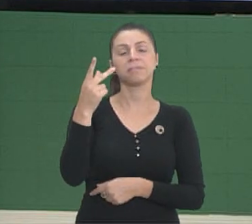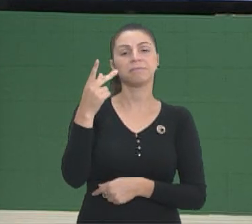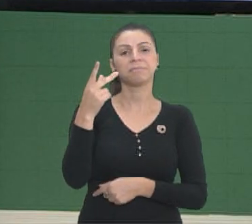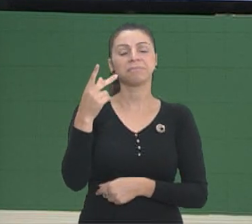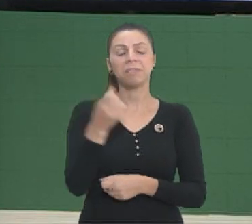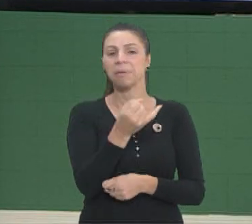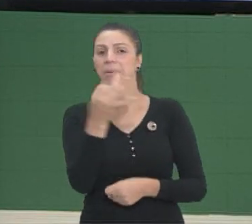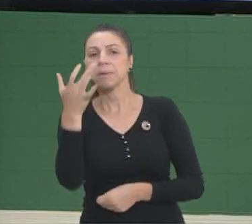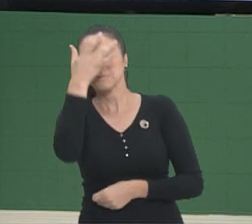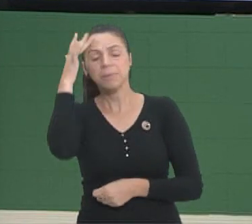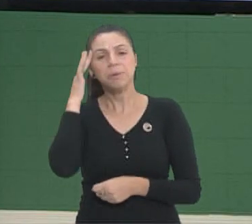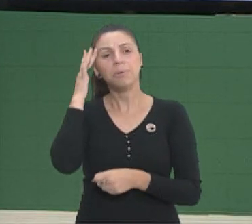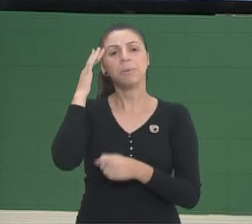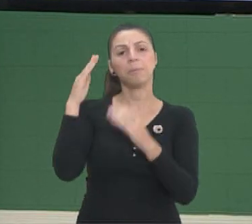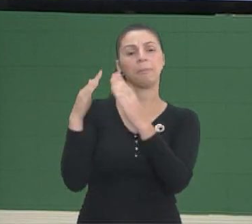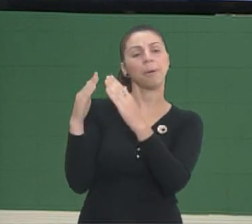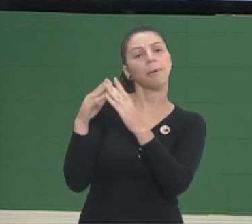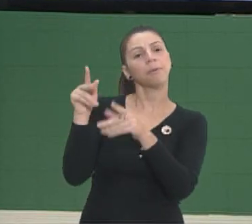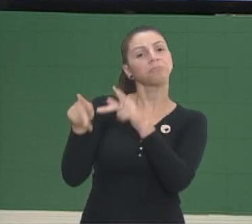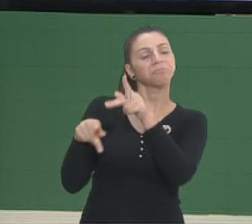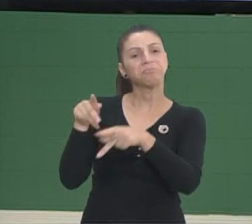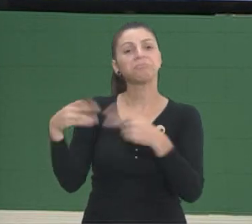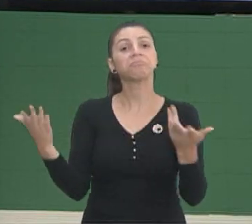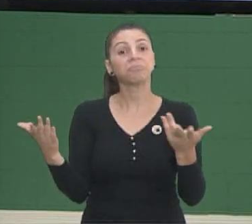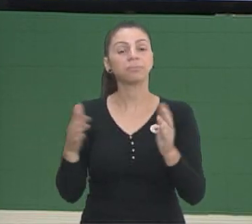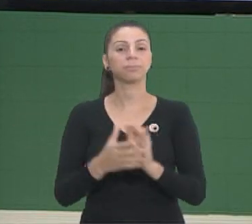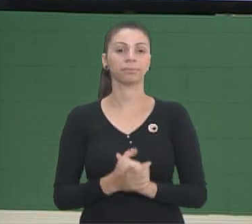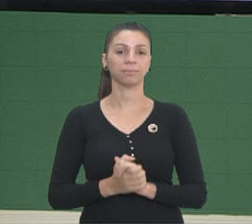de habitantes, ok?